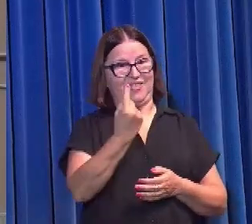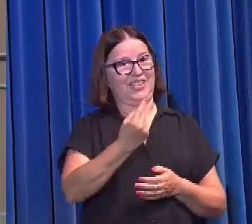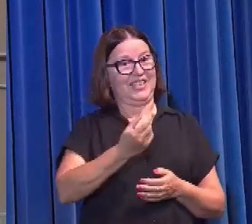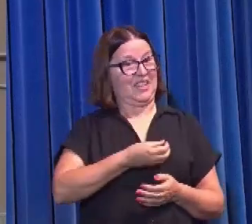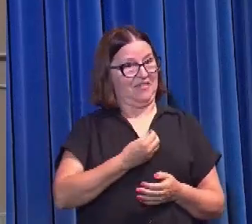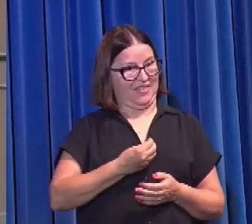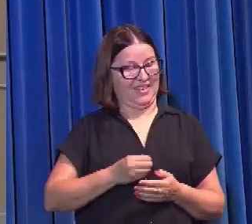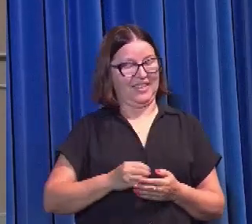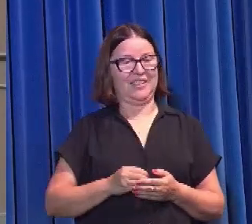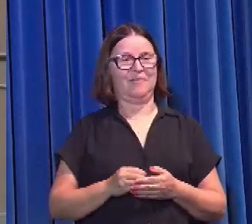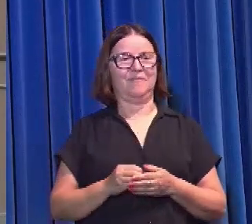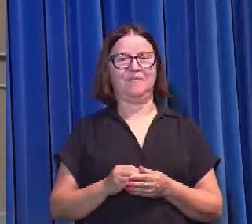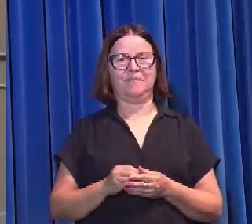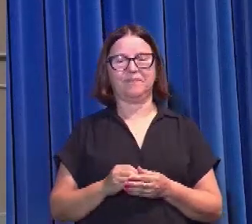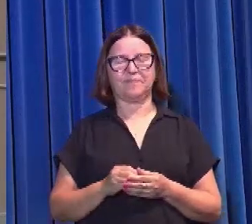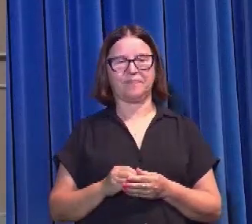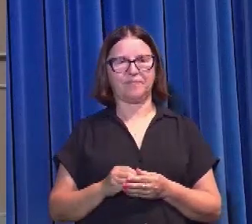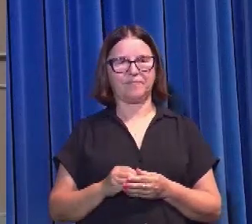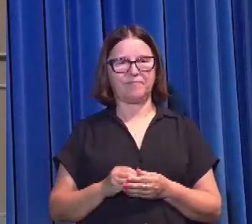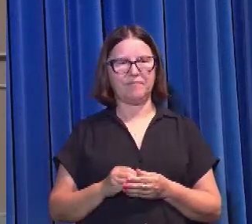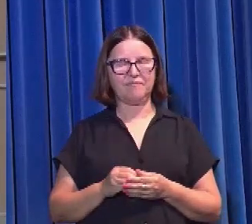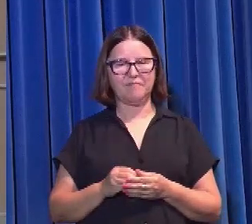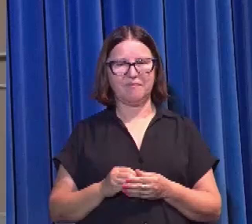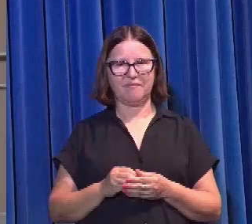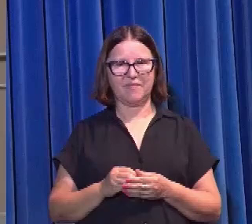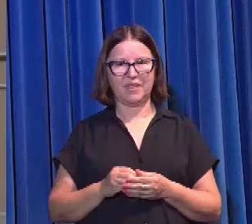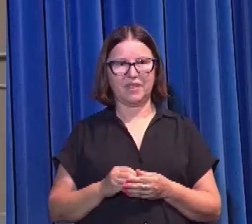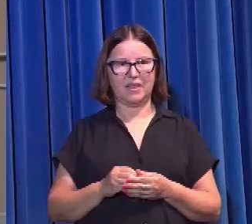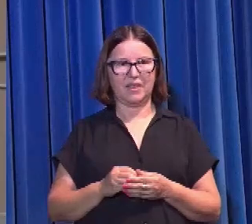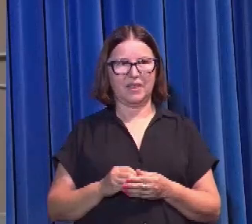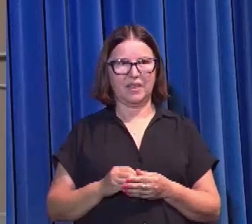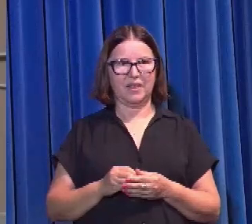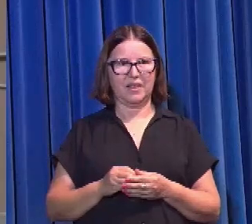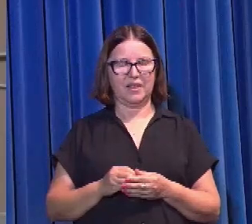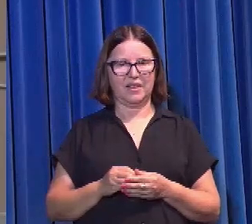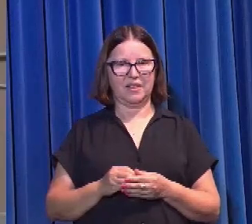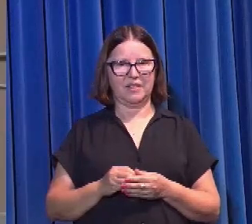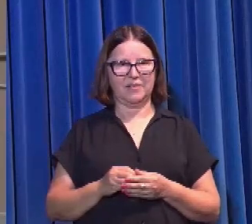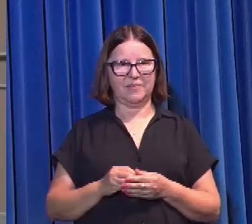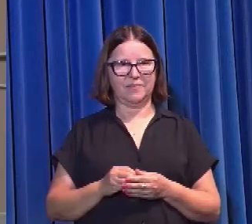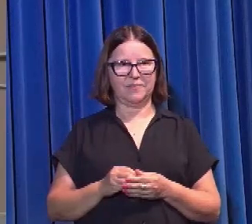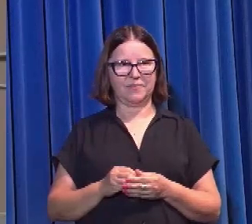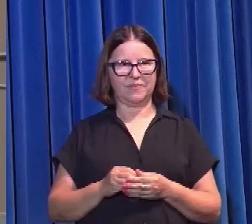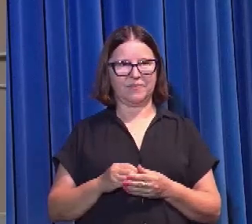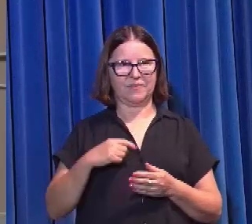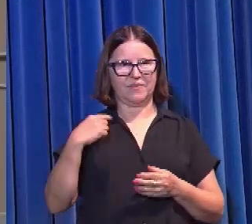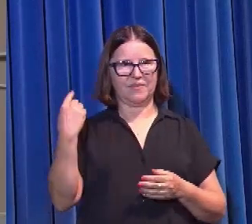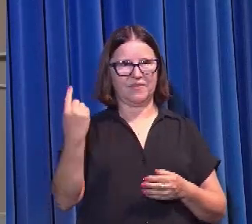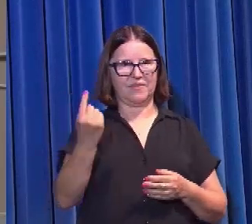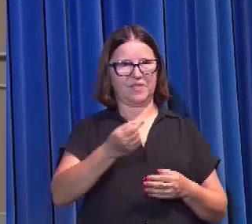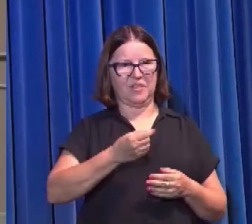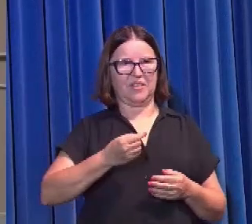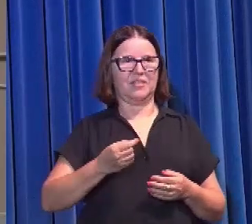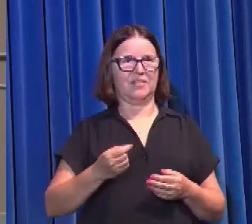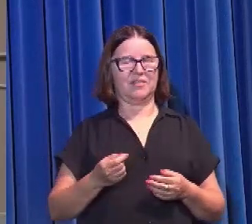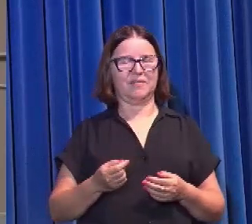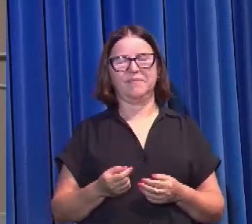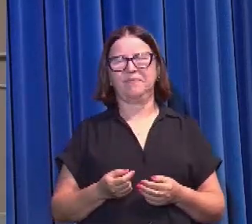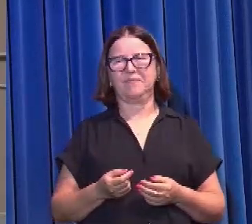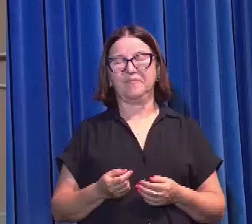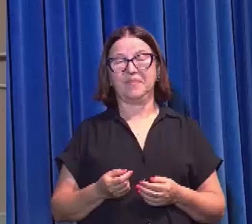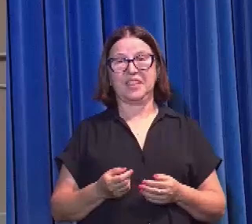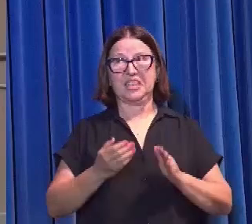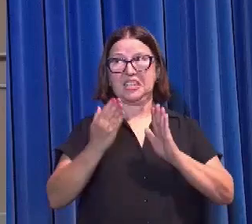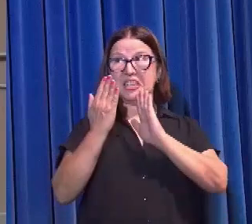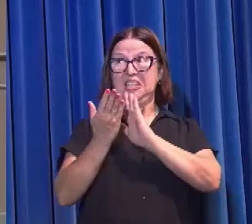é. A nossa mediocridade moral diante de Deus. É não pensar de si mesmo